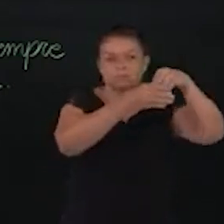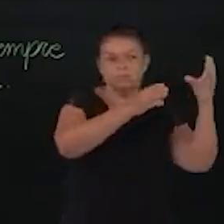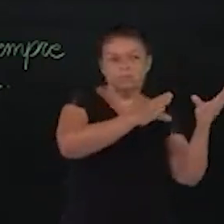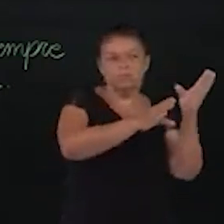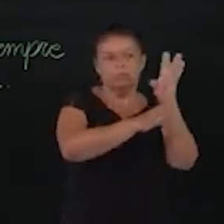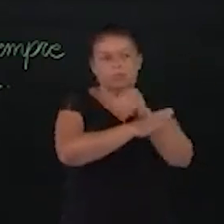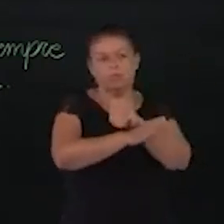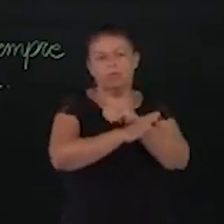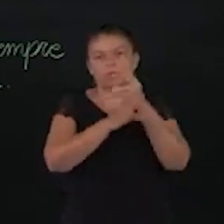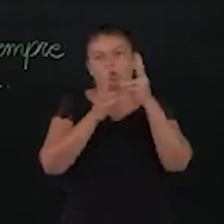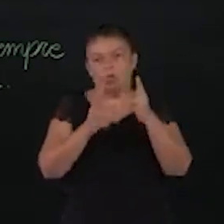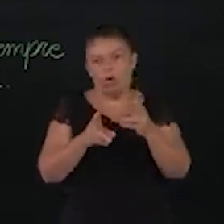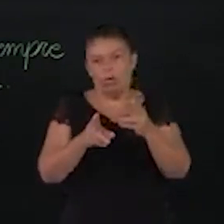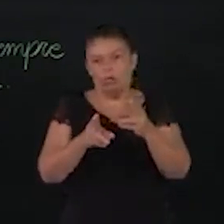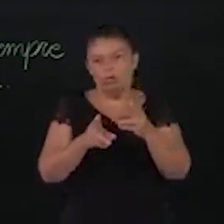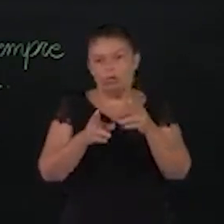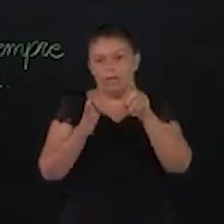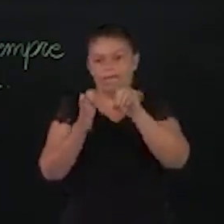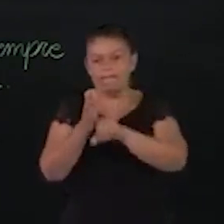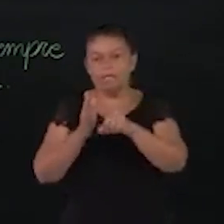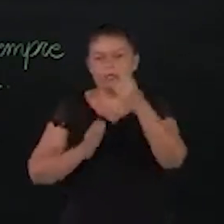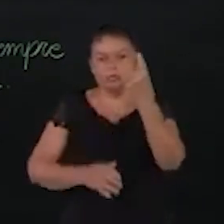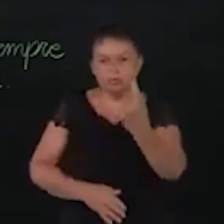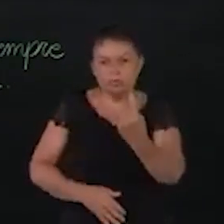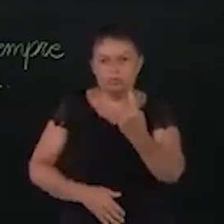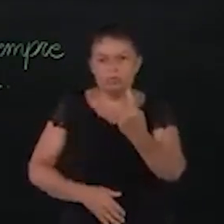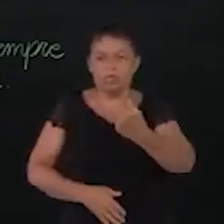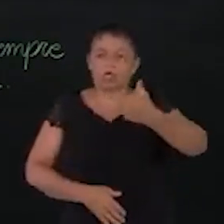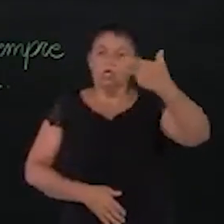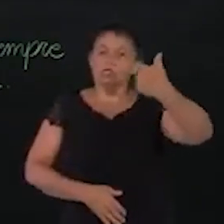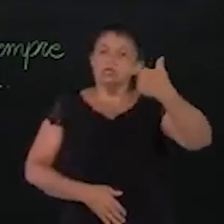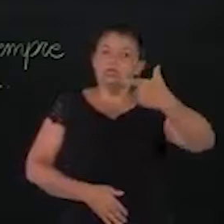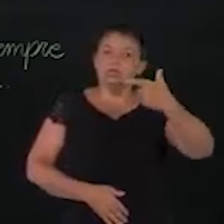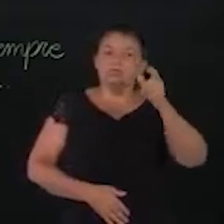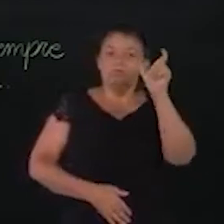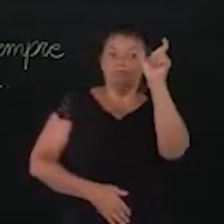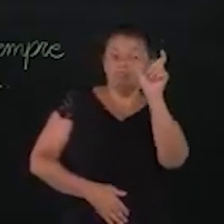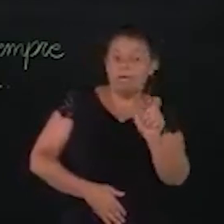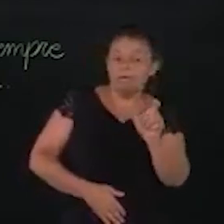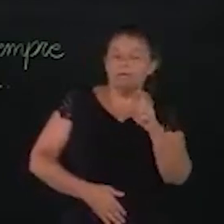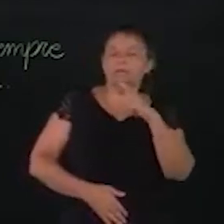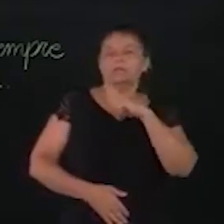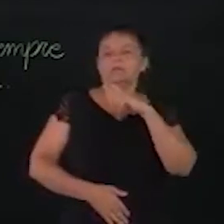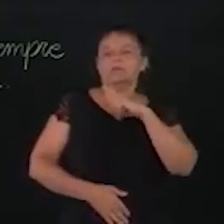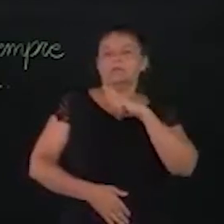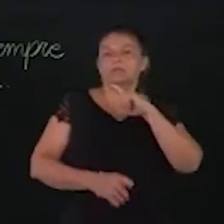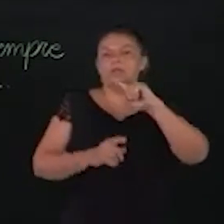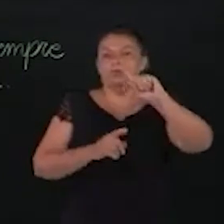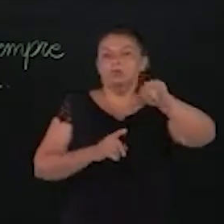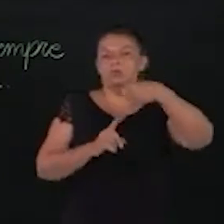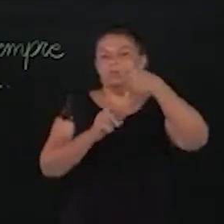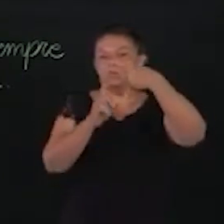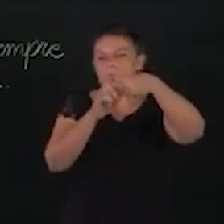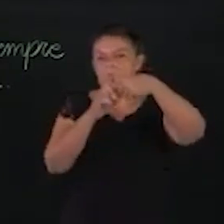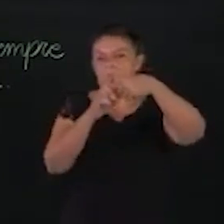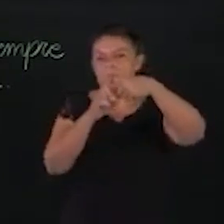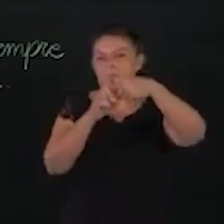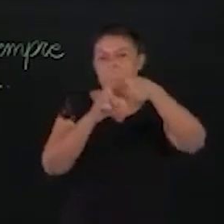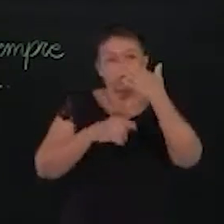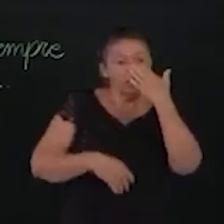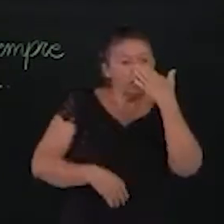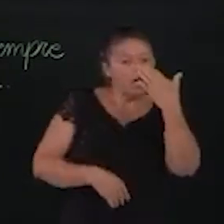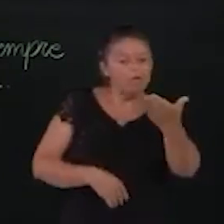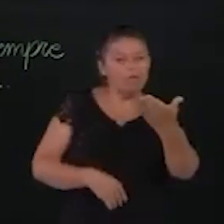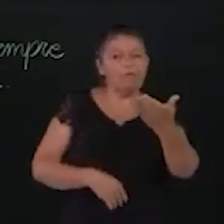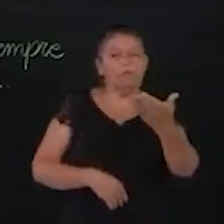ó, vem o menos 1. No segundo parênteses que tem um sinal de mais à frente